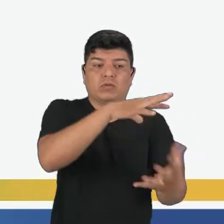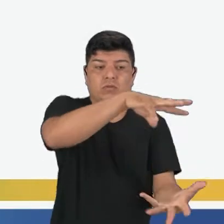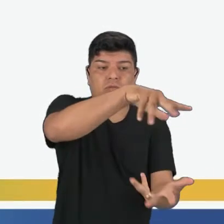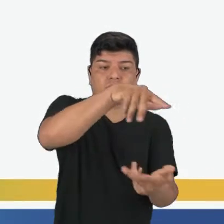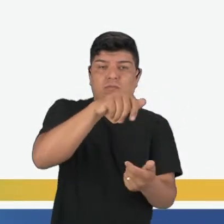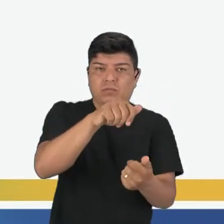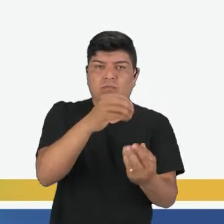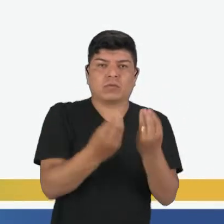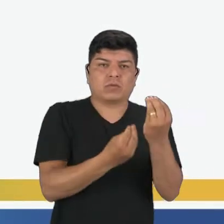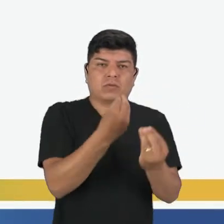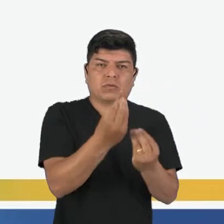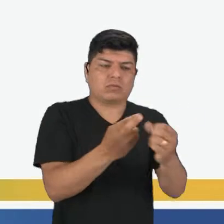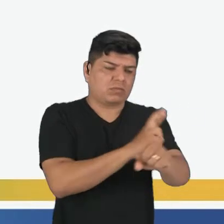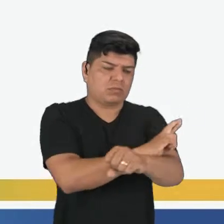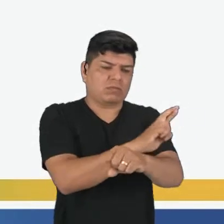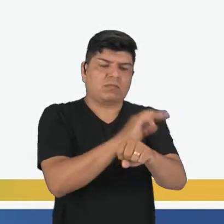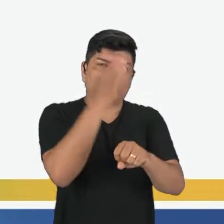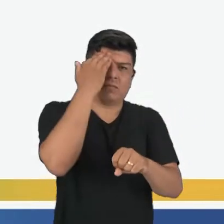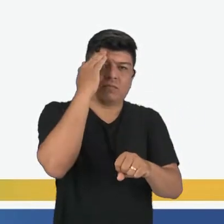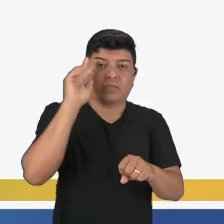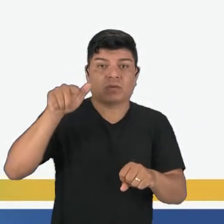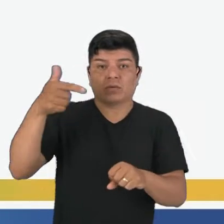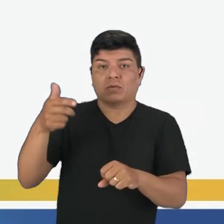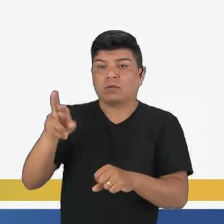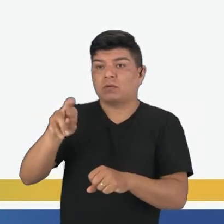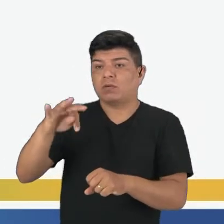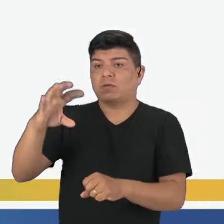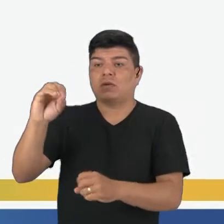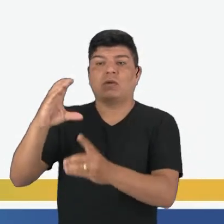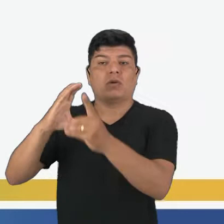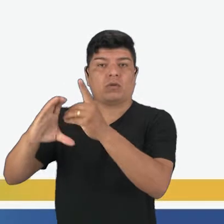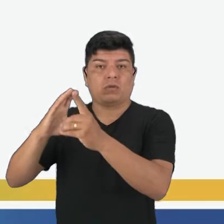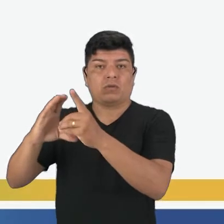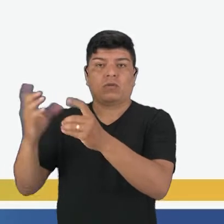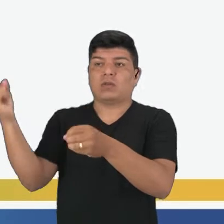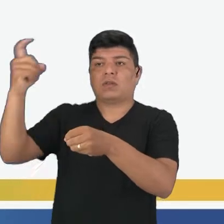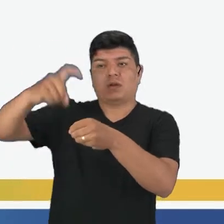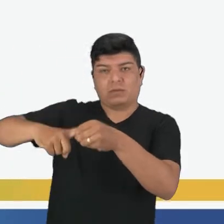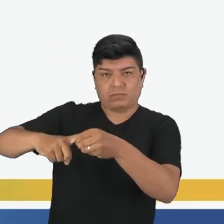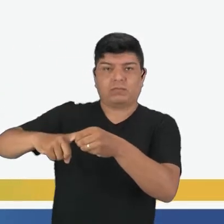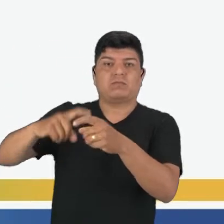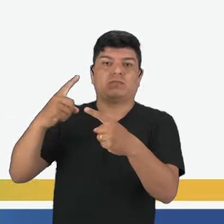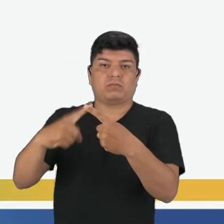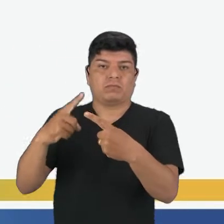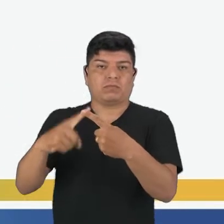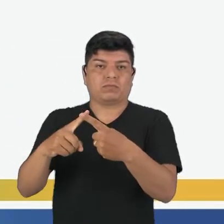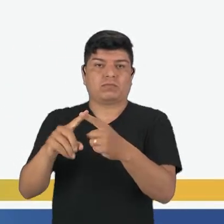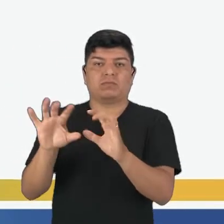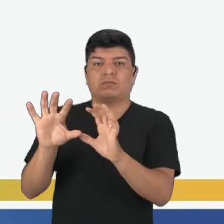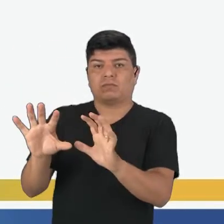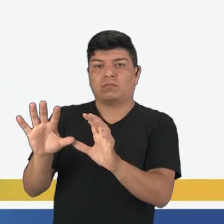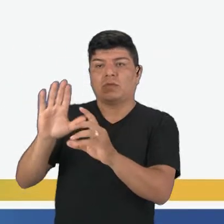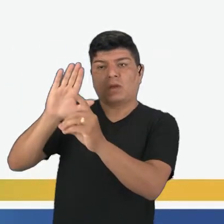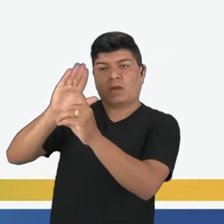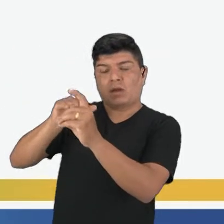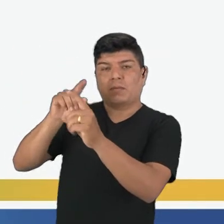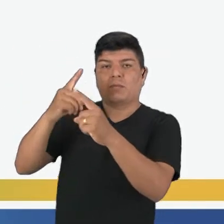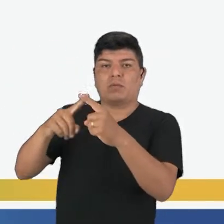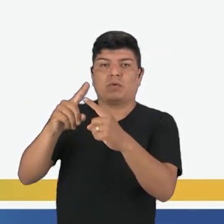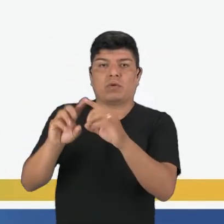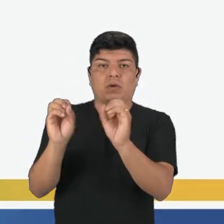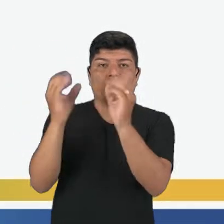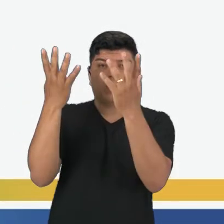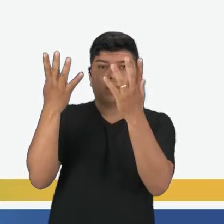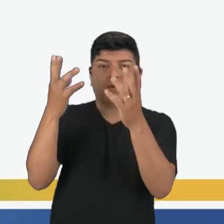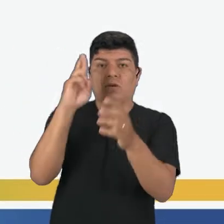aquela religião entende, e o rito é um retorno ao mito, porque é rememorada